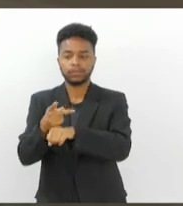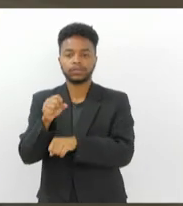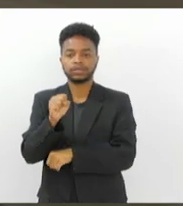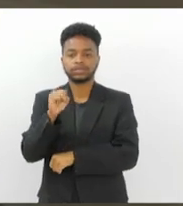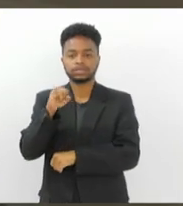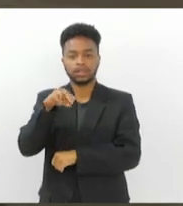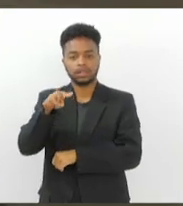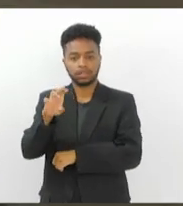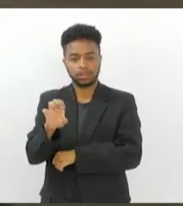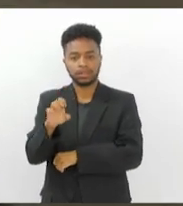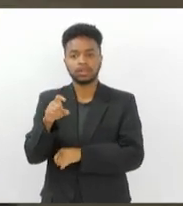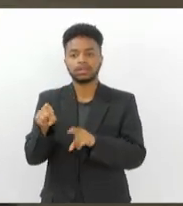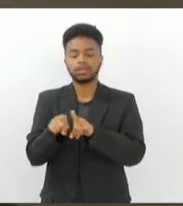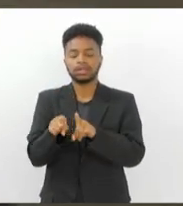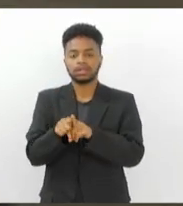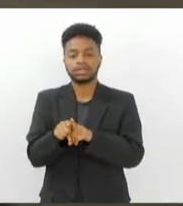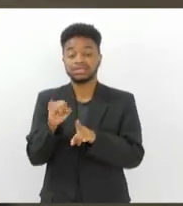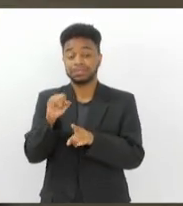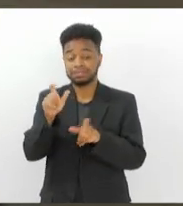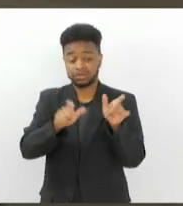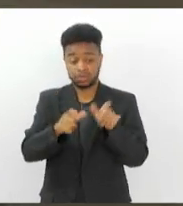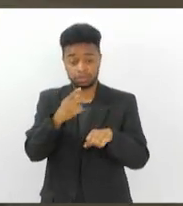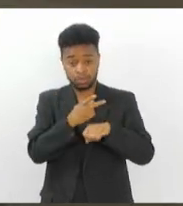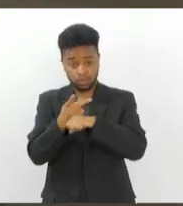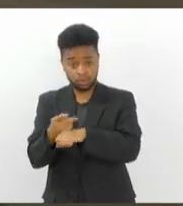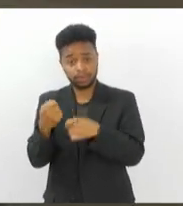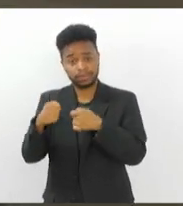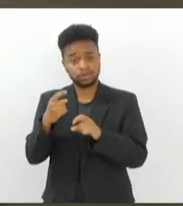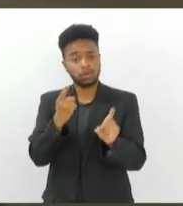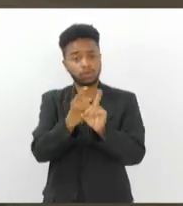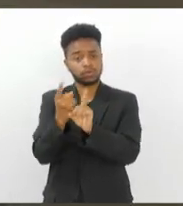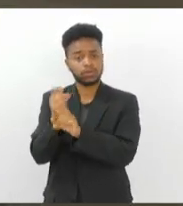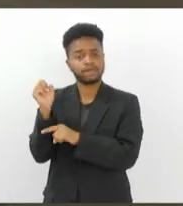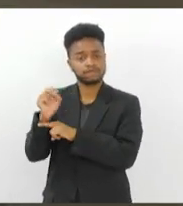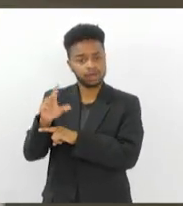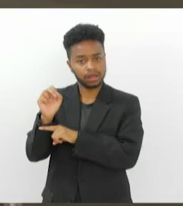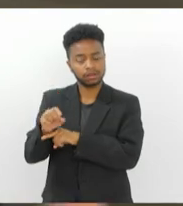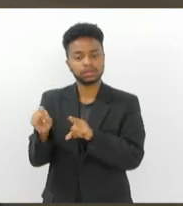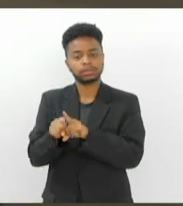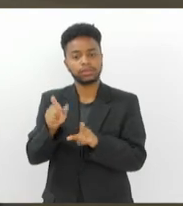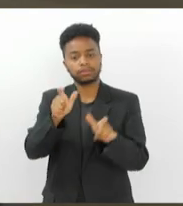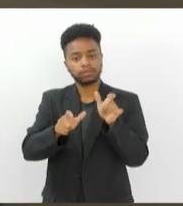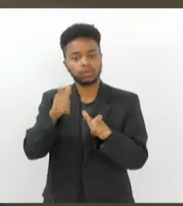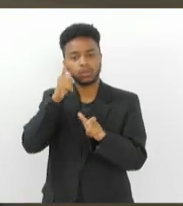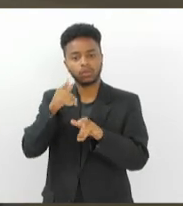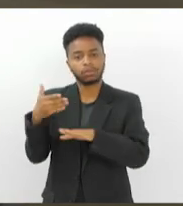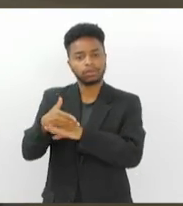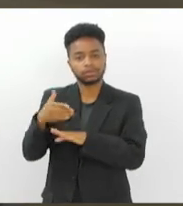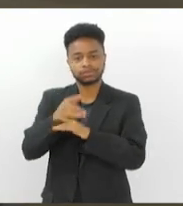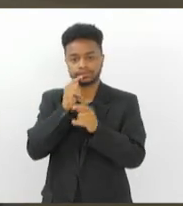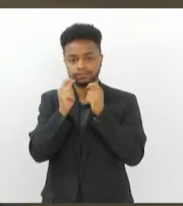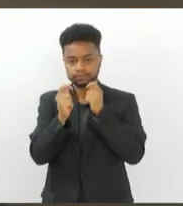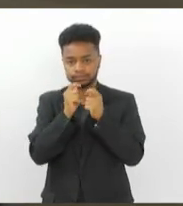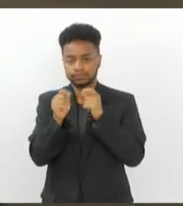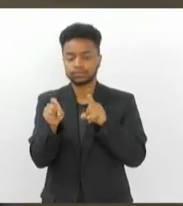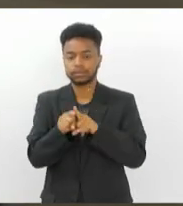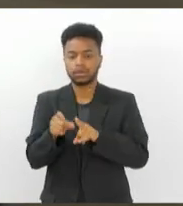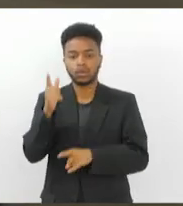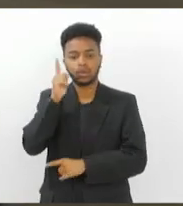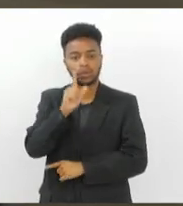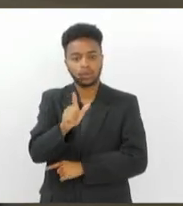automaticamente Quando essas pessoas procuram o cine eu tem que ter as vagas para poder essas pessoas participar das entrevistas para